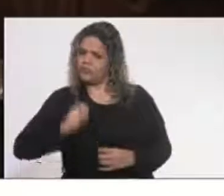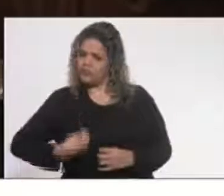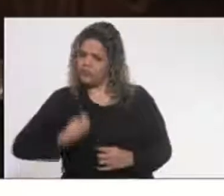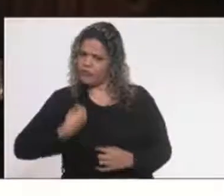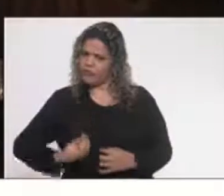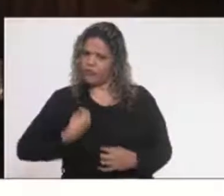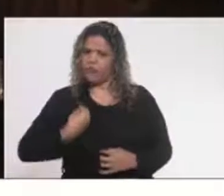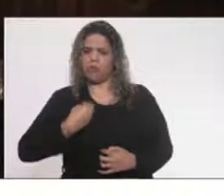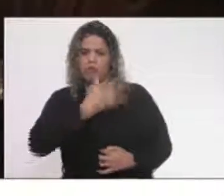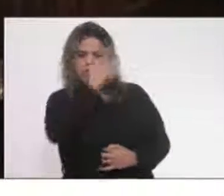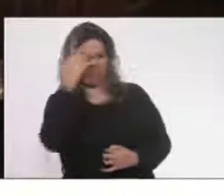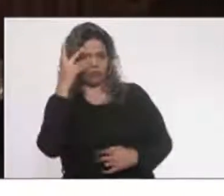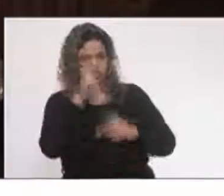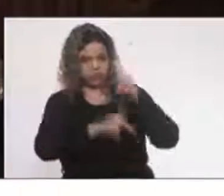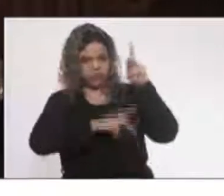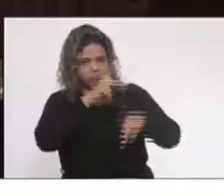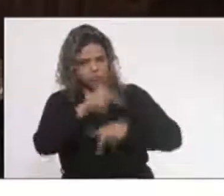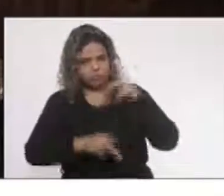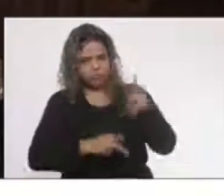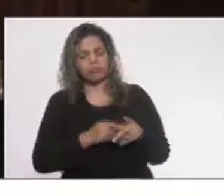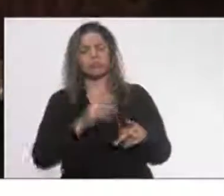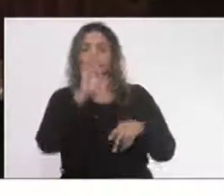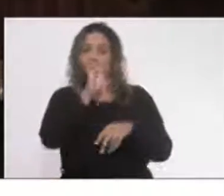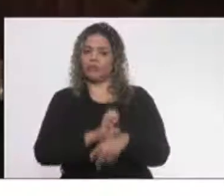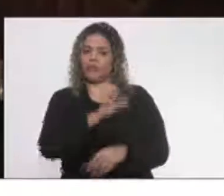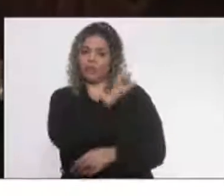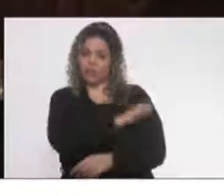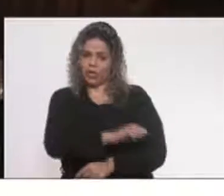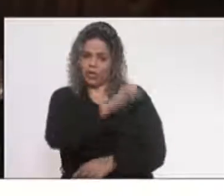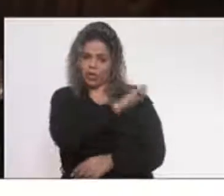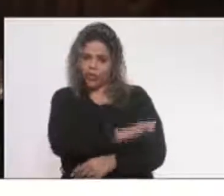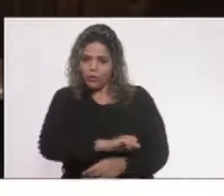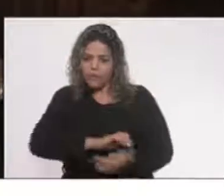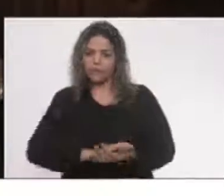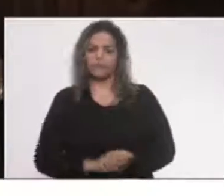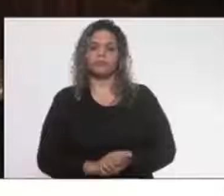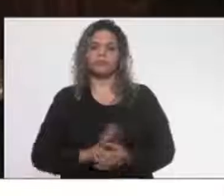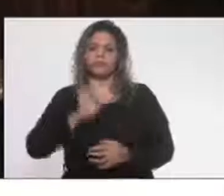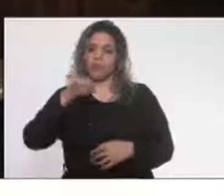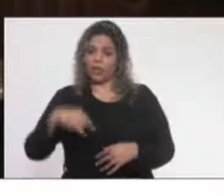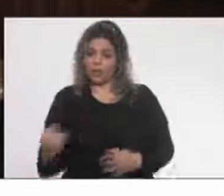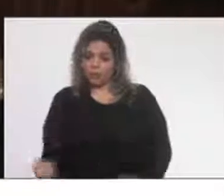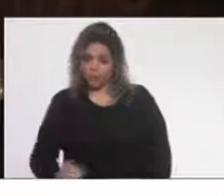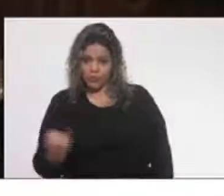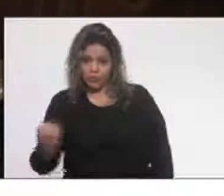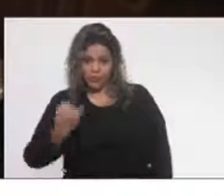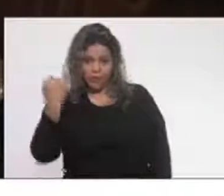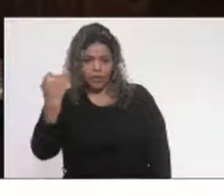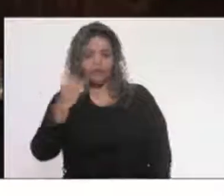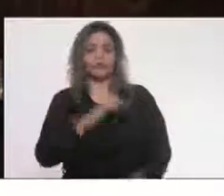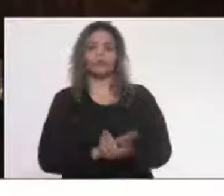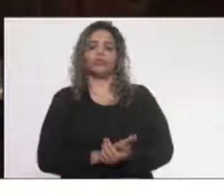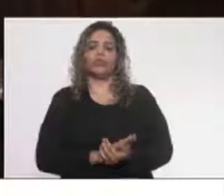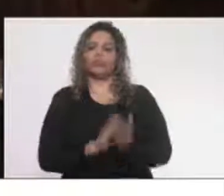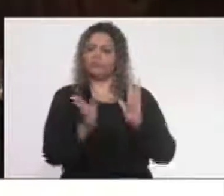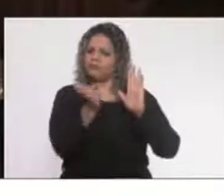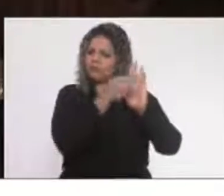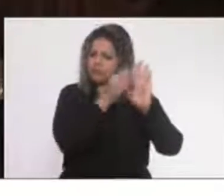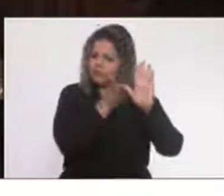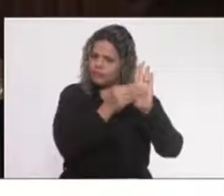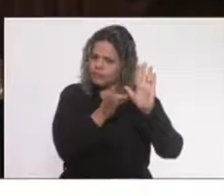dos cidadãos e das cidadãs do estado do Rio de Janeiro. É importante trazer os